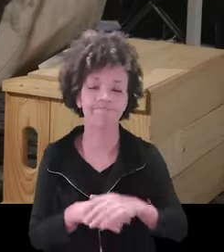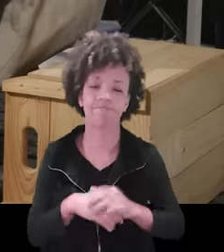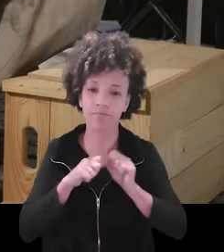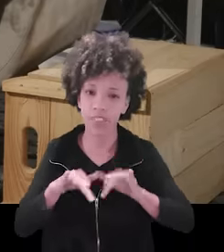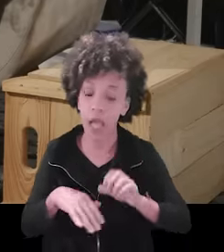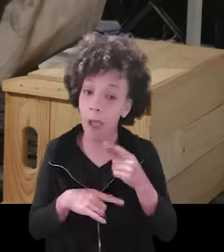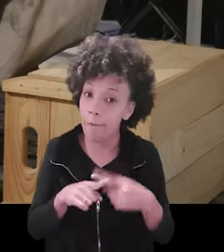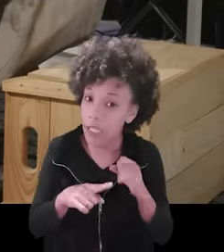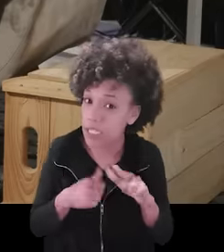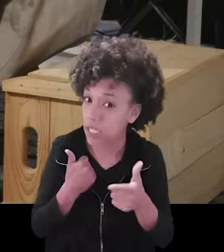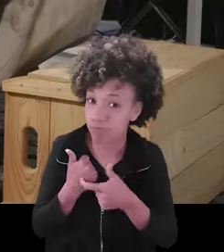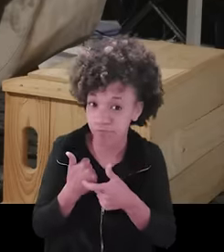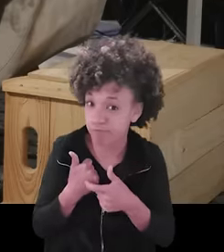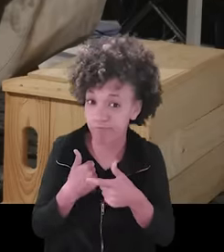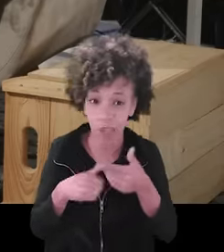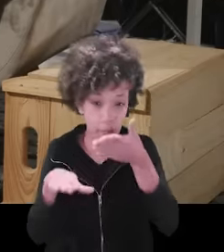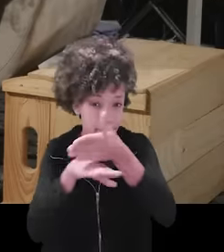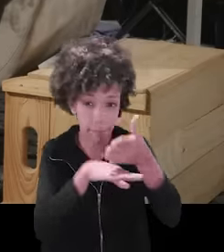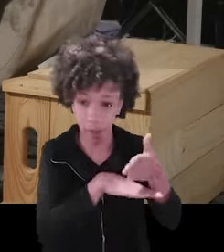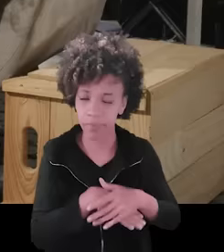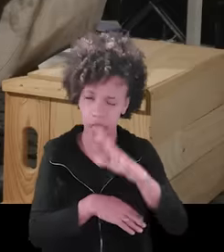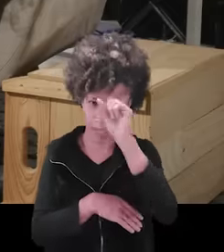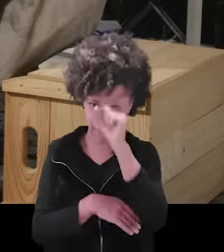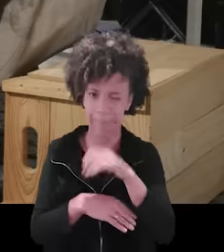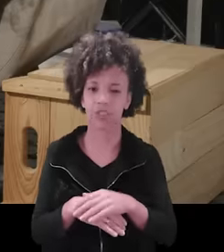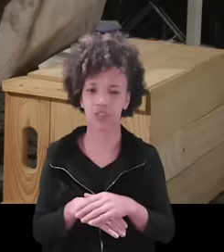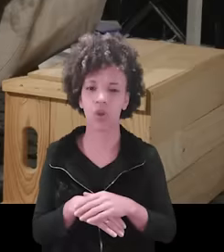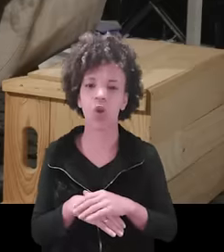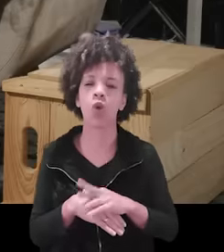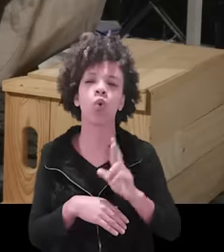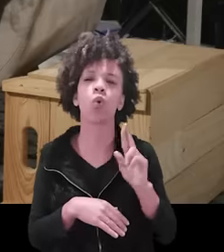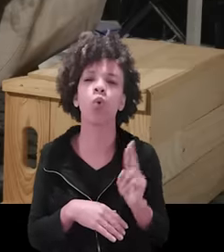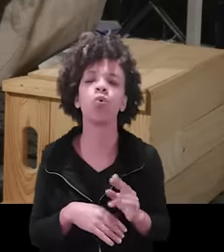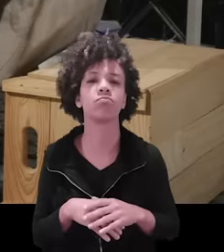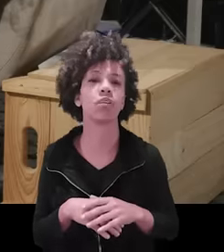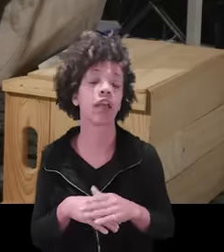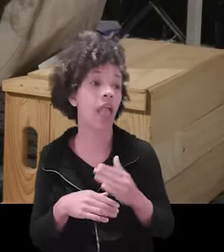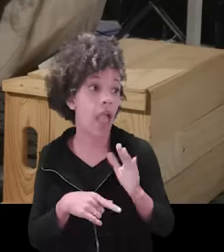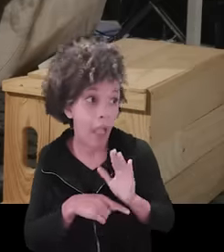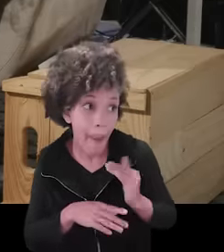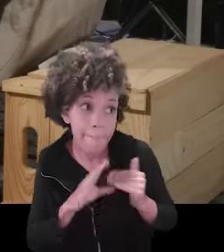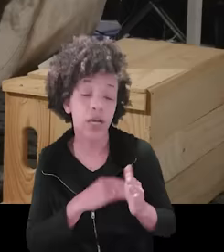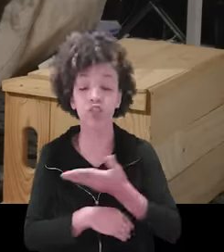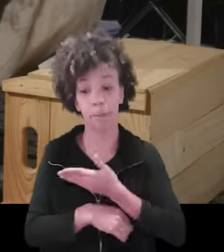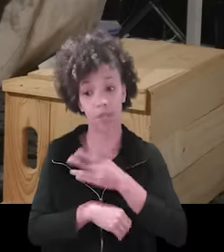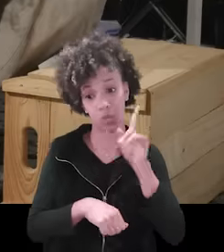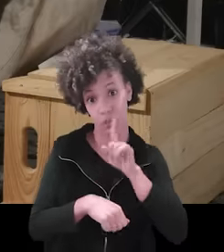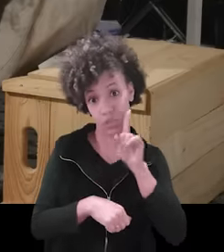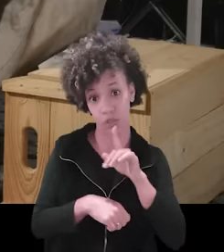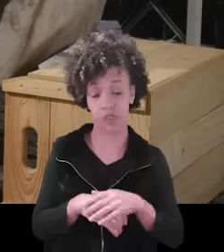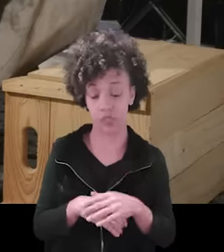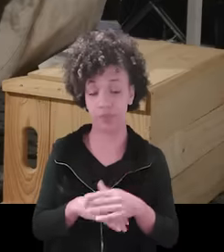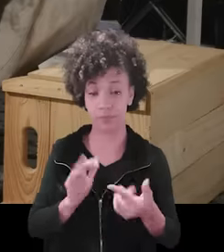Deus só porque se você não deixar o like ele não fura bolha aprendi isso com cursos que eu fiz no YouTube daí mande o seu amigo que é preciso nisso para ver que não é